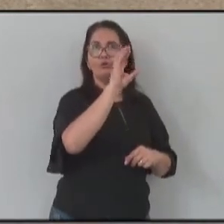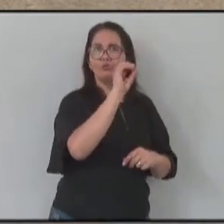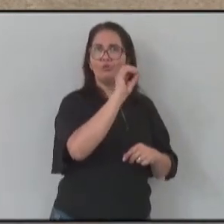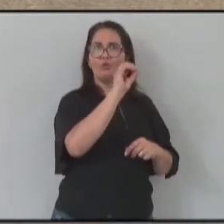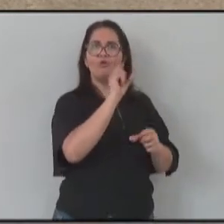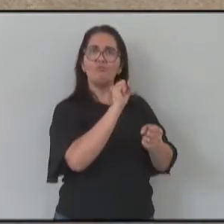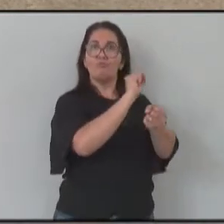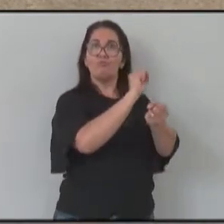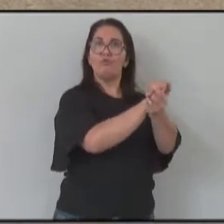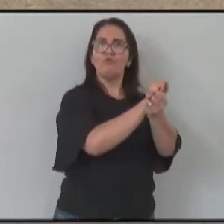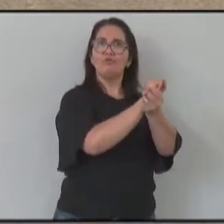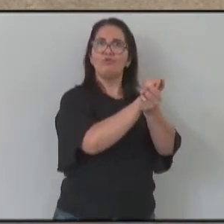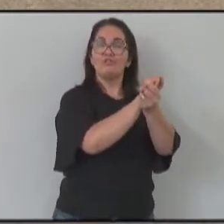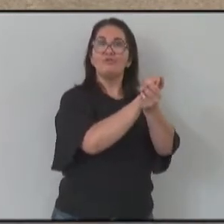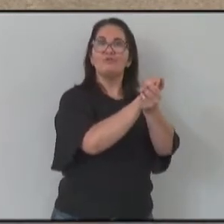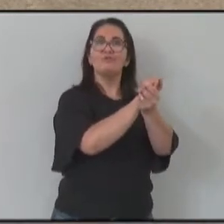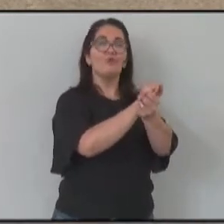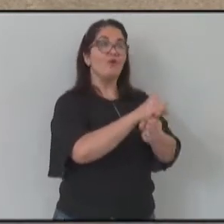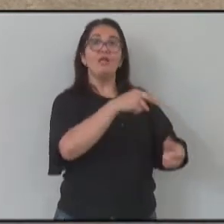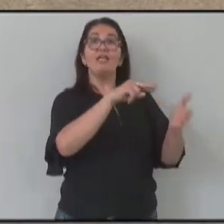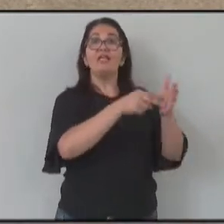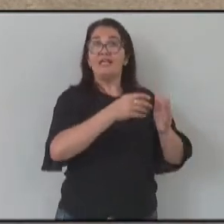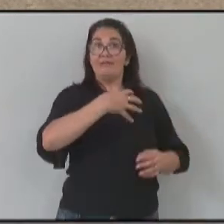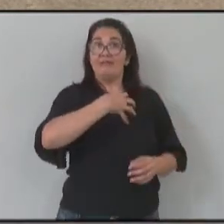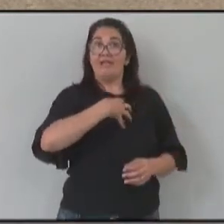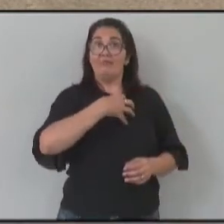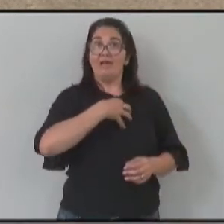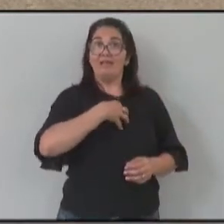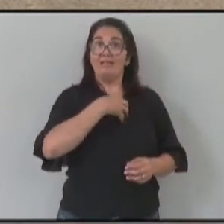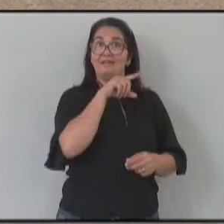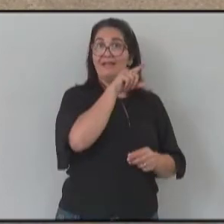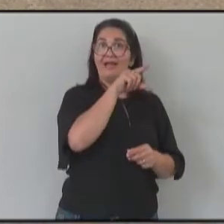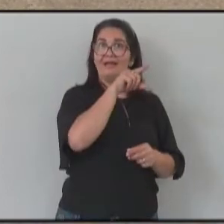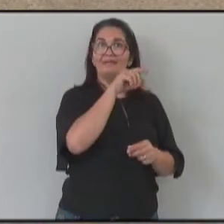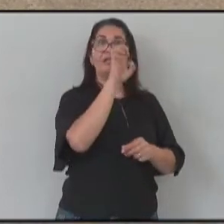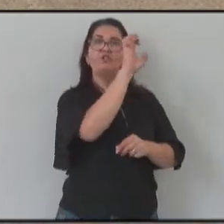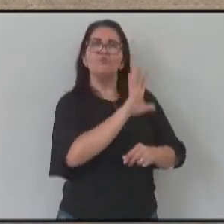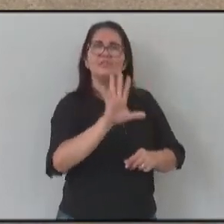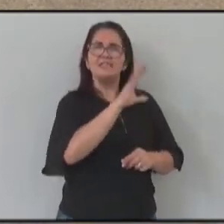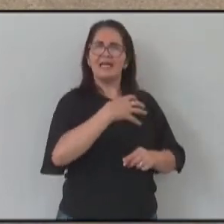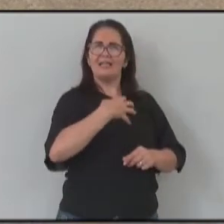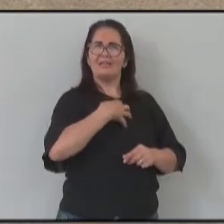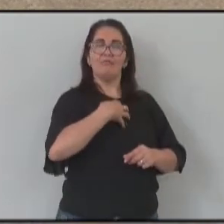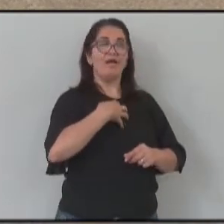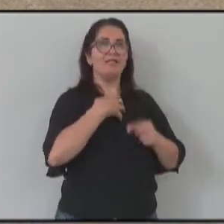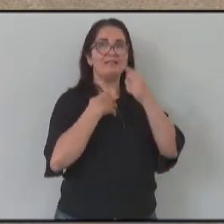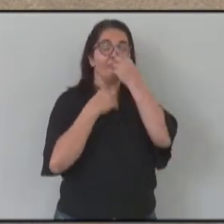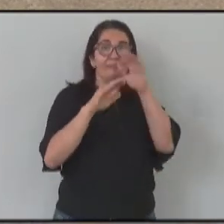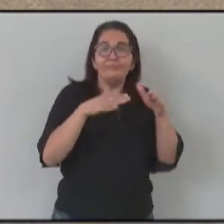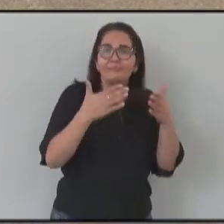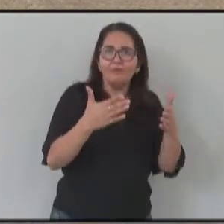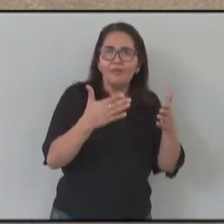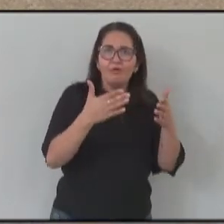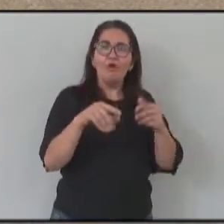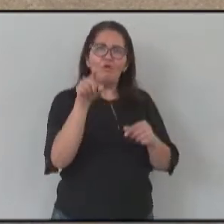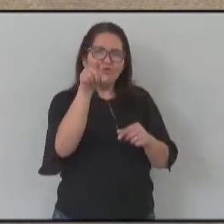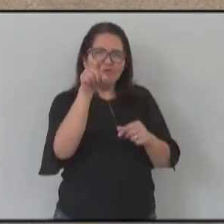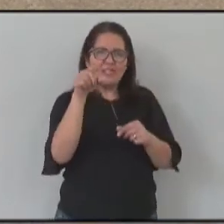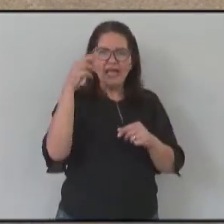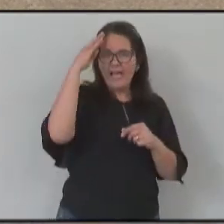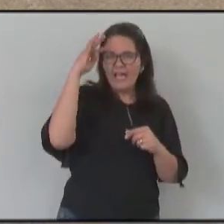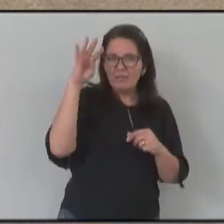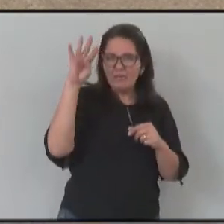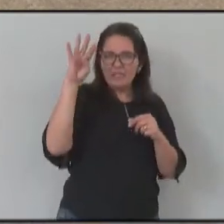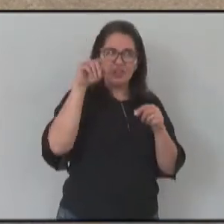Só que, vocês acham que Cabral foi chegando, já chegando? Não.